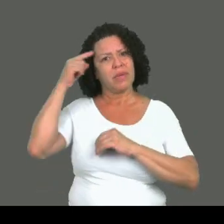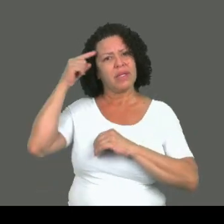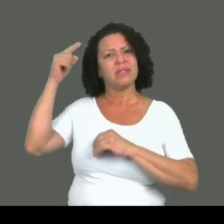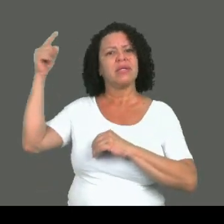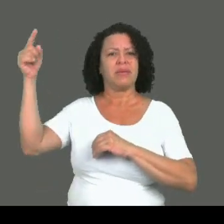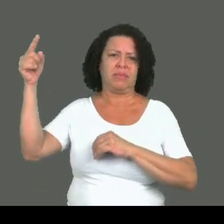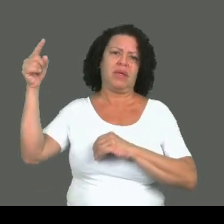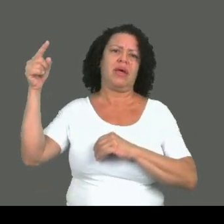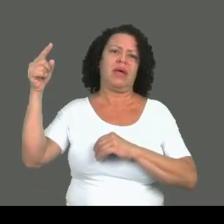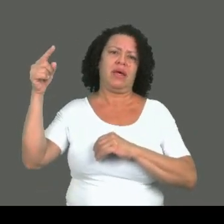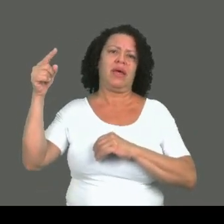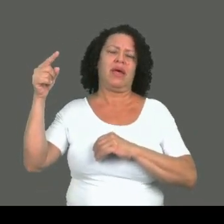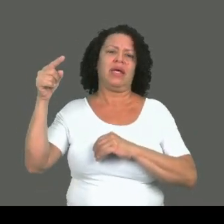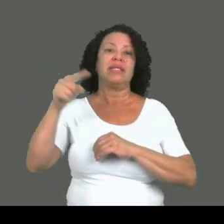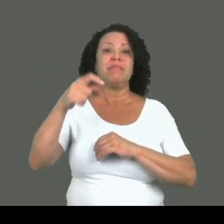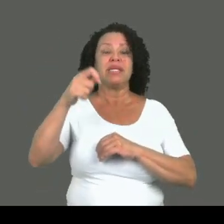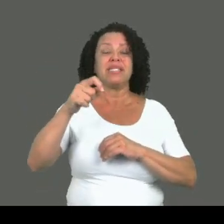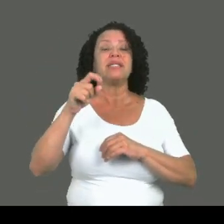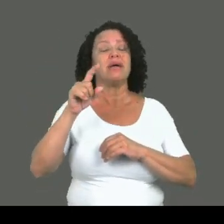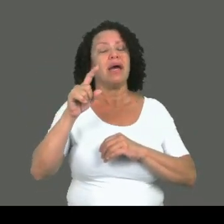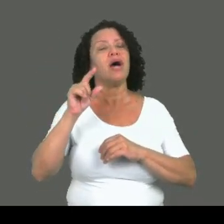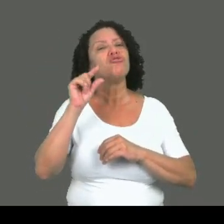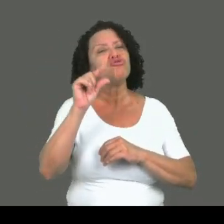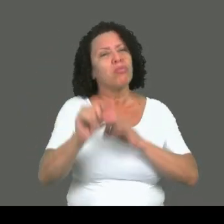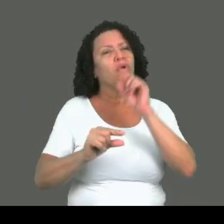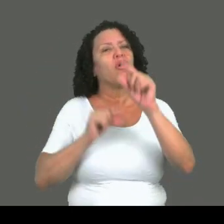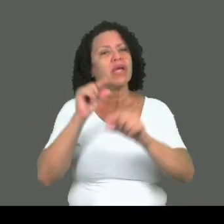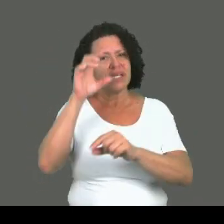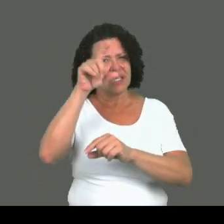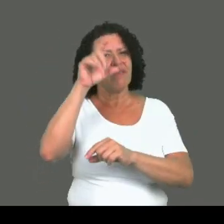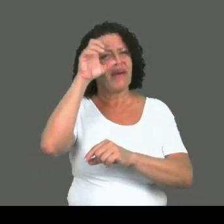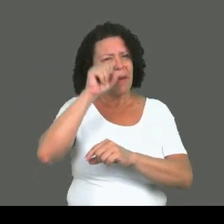tudo uma questão de condicionamento, isso é normal,